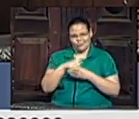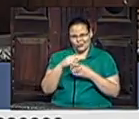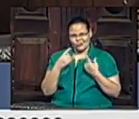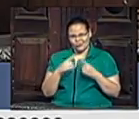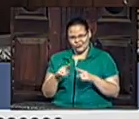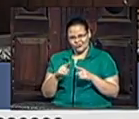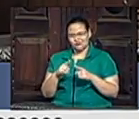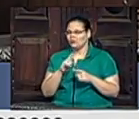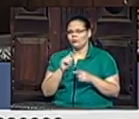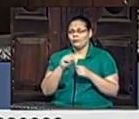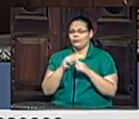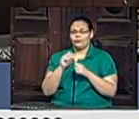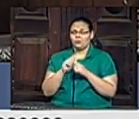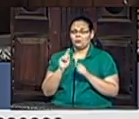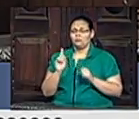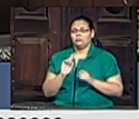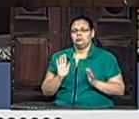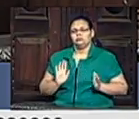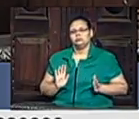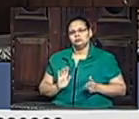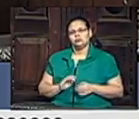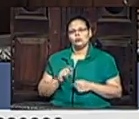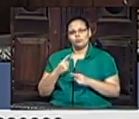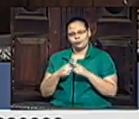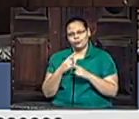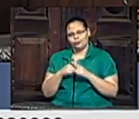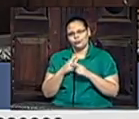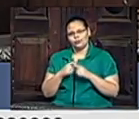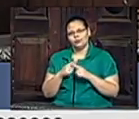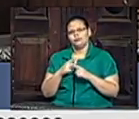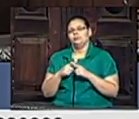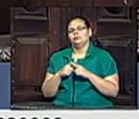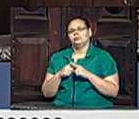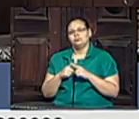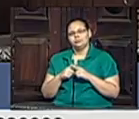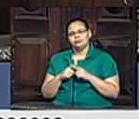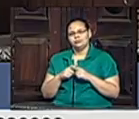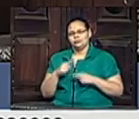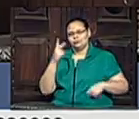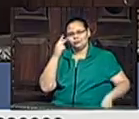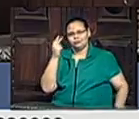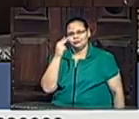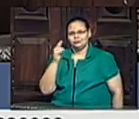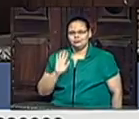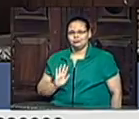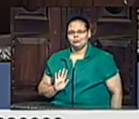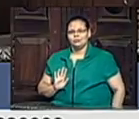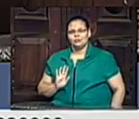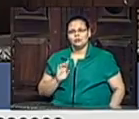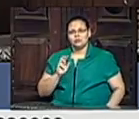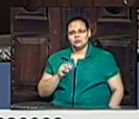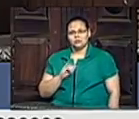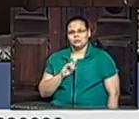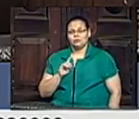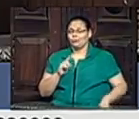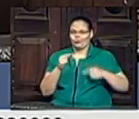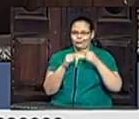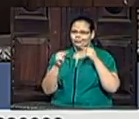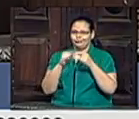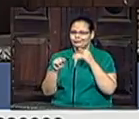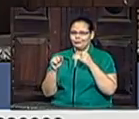manda tirar, ou não faz um minuto de silêncio. Porque senão é incoerente. Né? Porque senão é